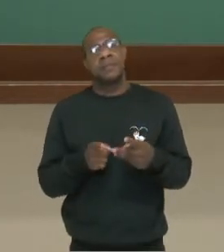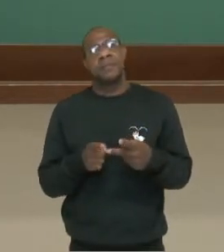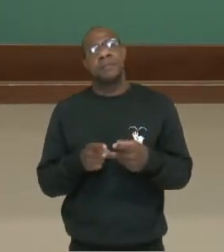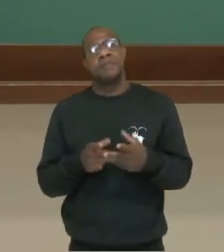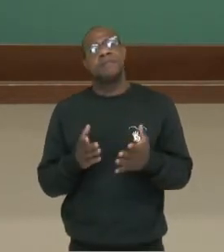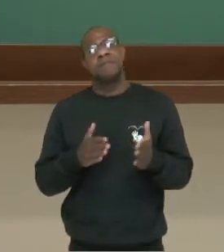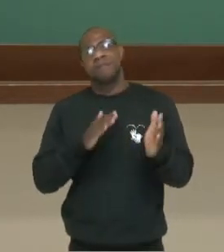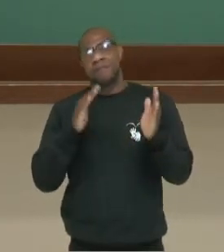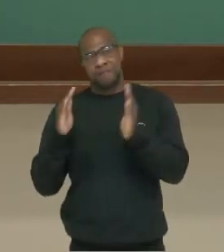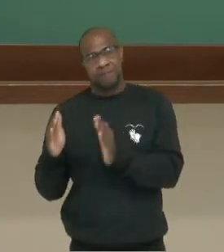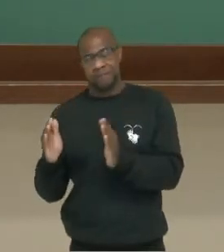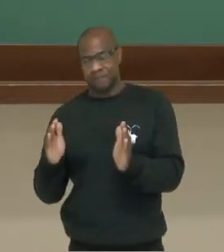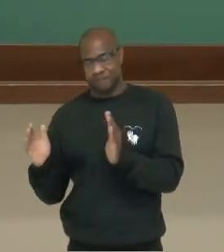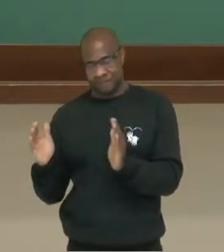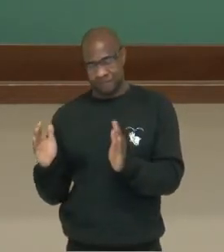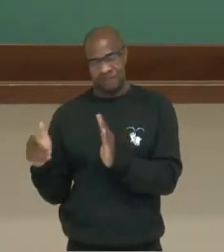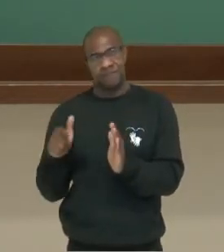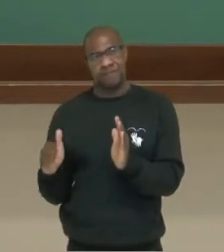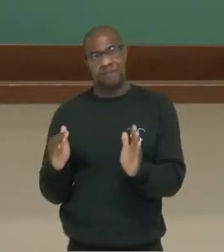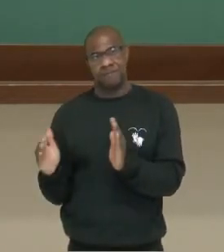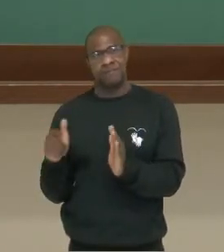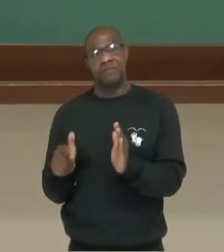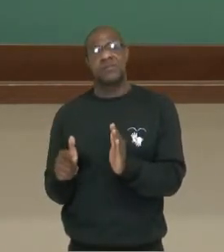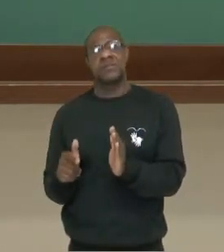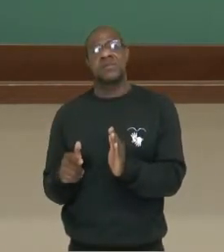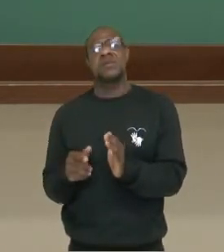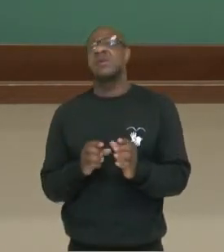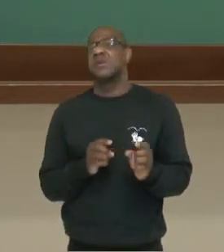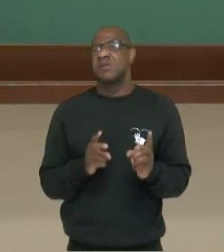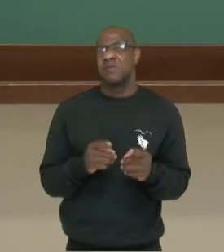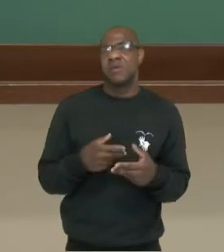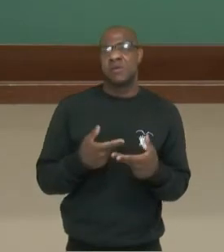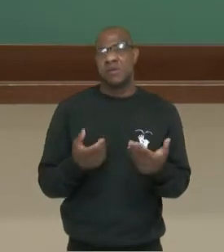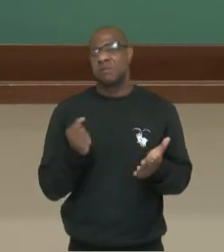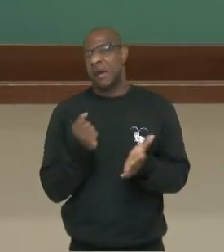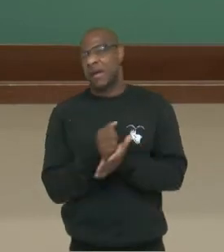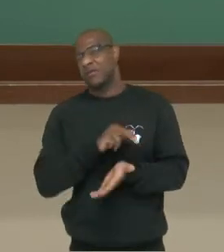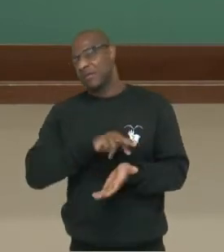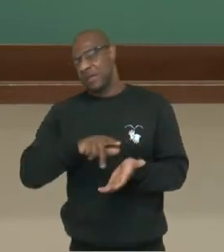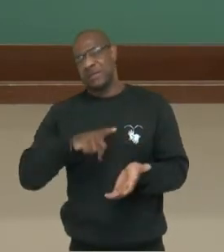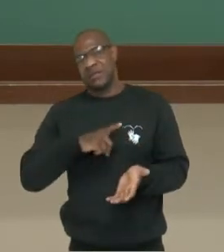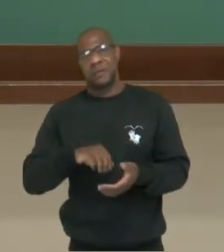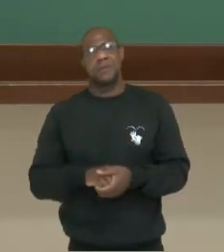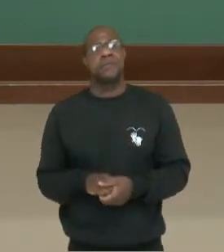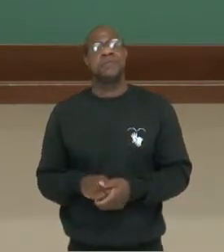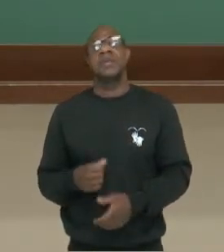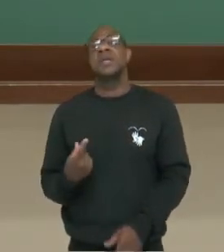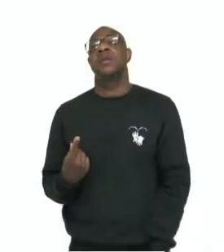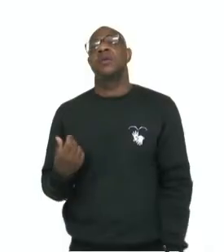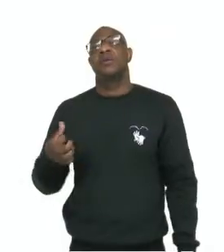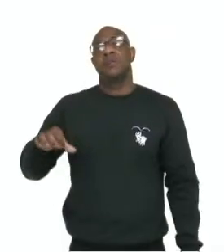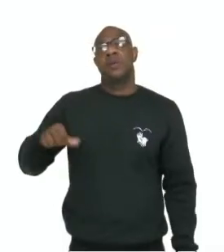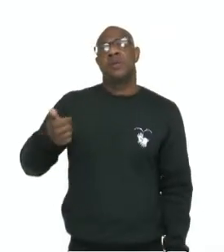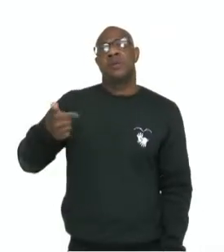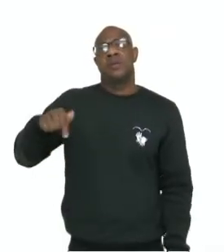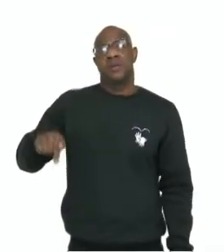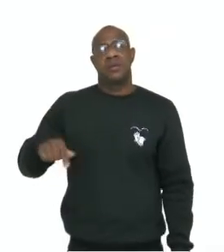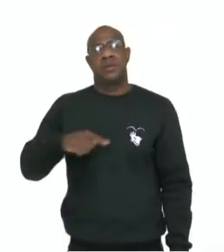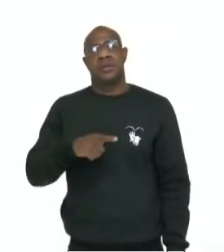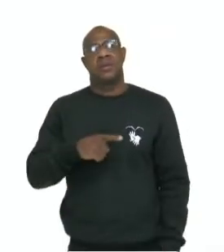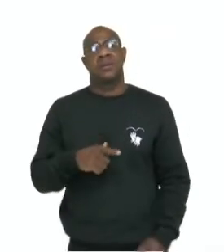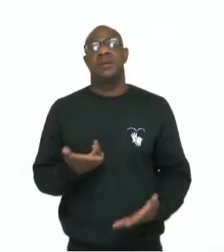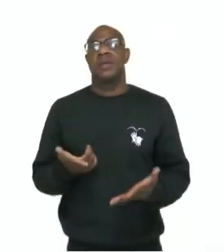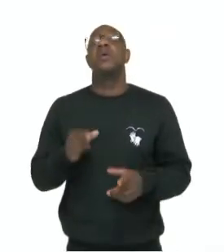esse começou a ser vendido e divulgado, várias marcas, né? E em 2017 surge lá as